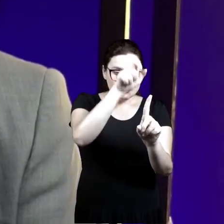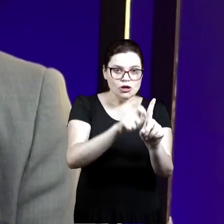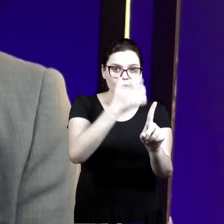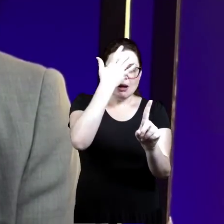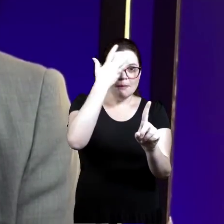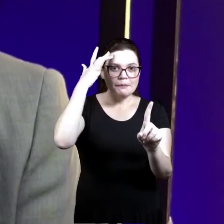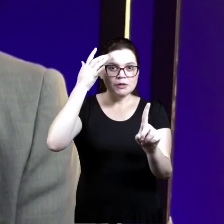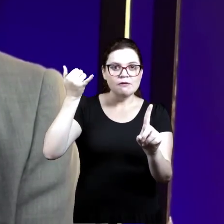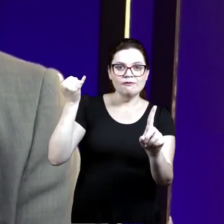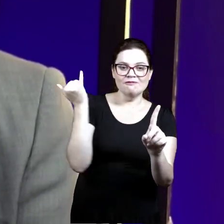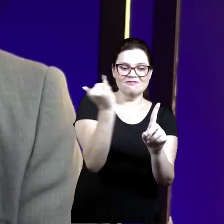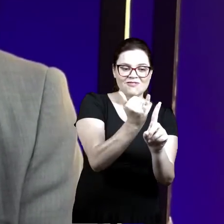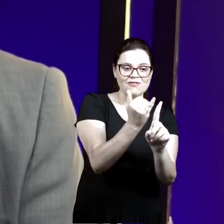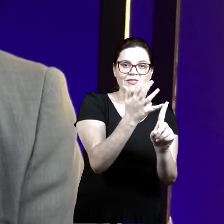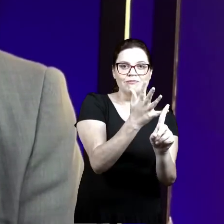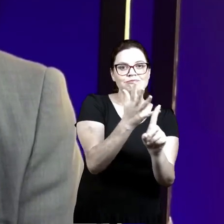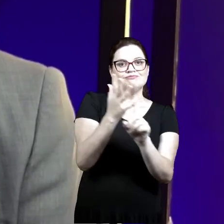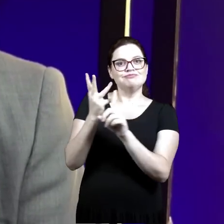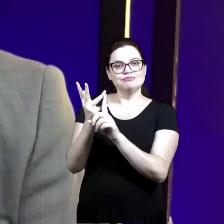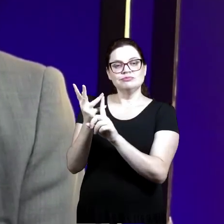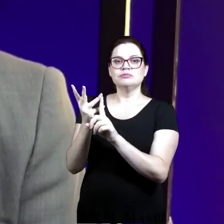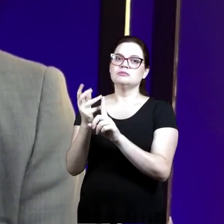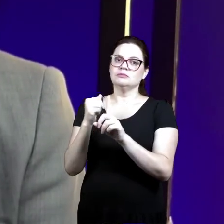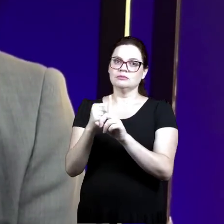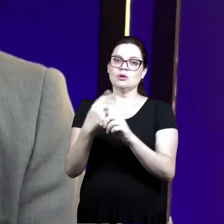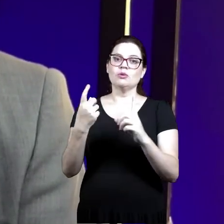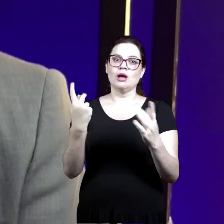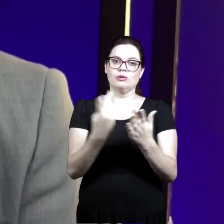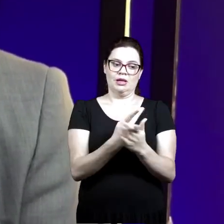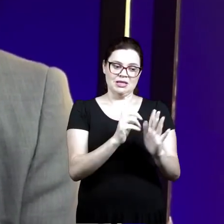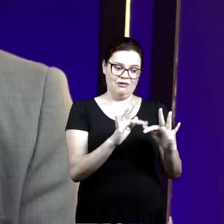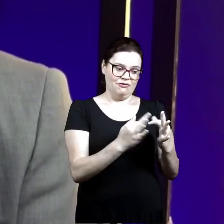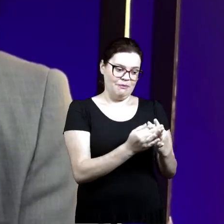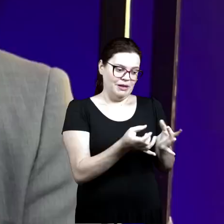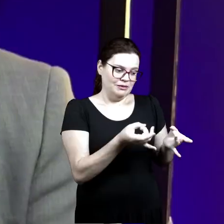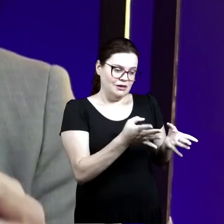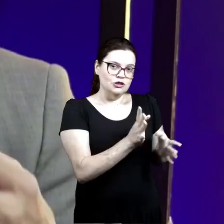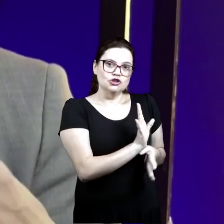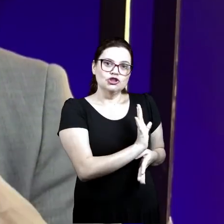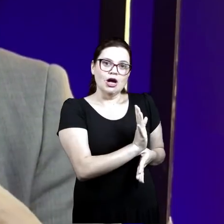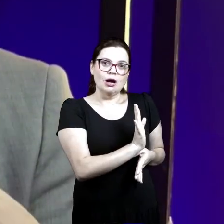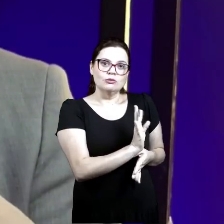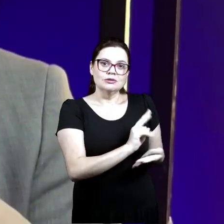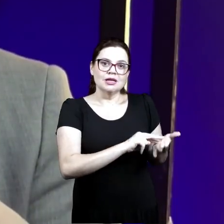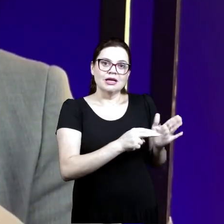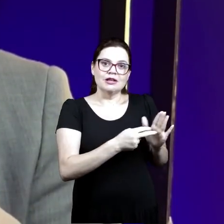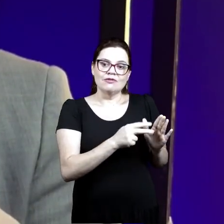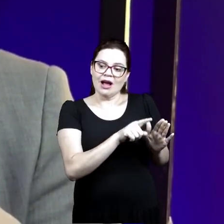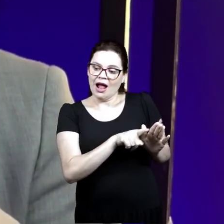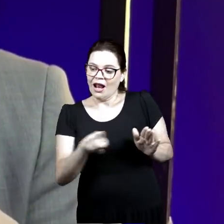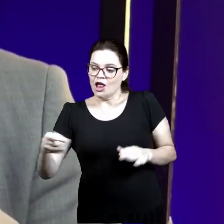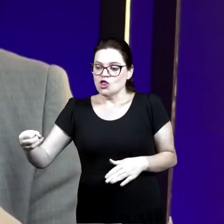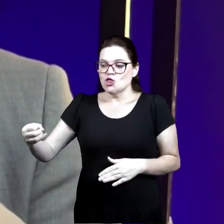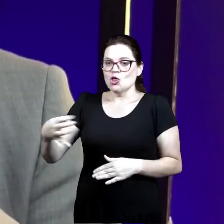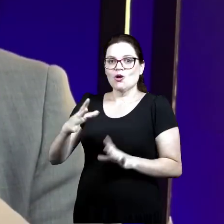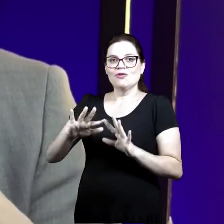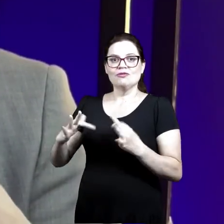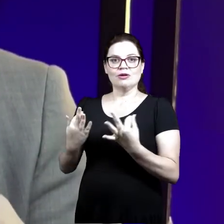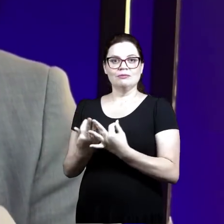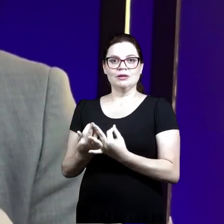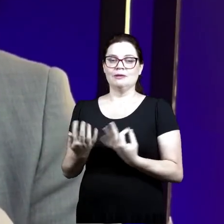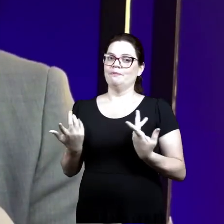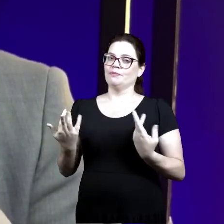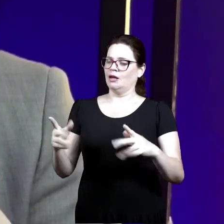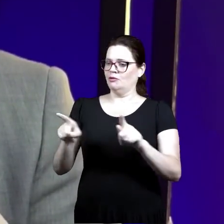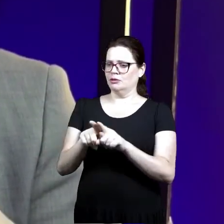Deus, né? Ele sai da terra, essa parentela também ela muda. Porque nós somos inseridos num corpo, Exatamente. Né? Vivendo